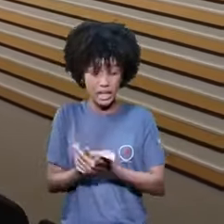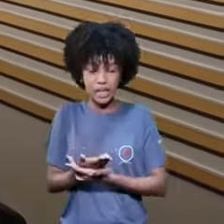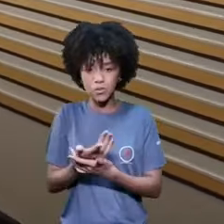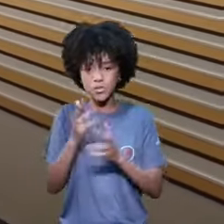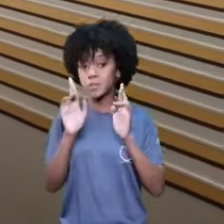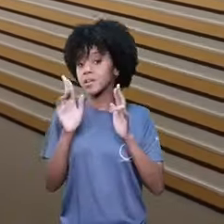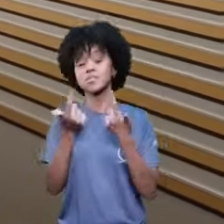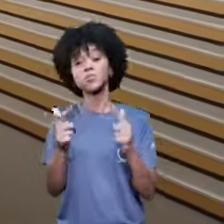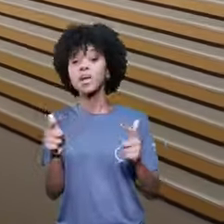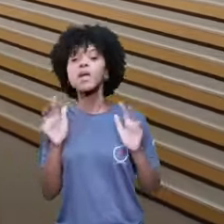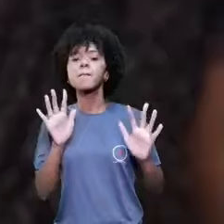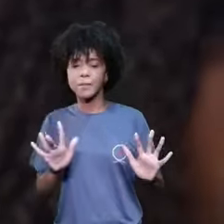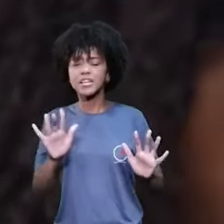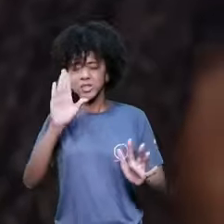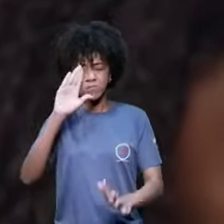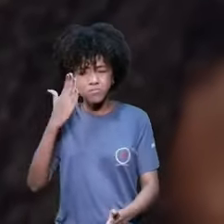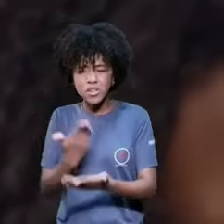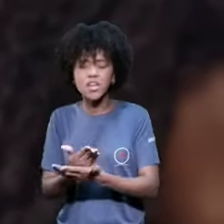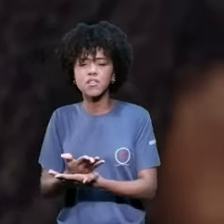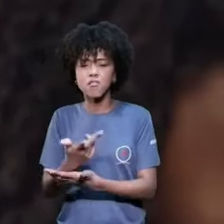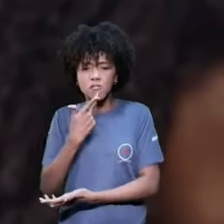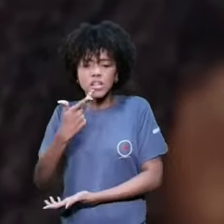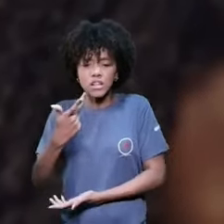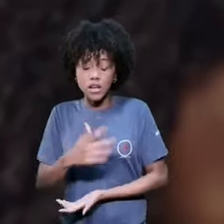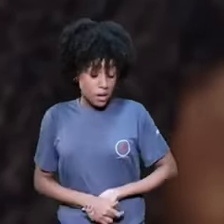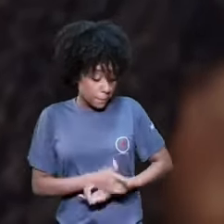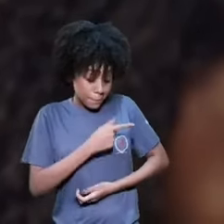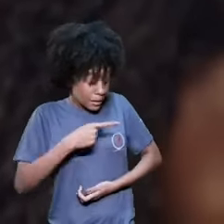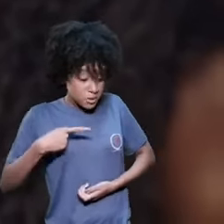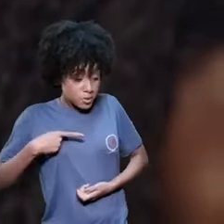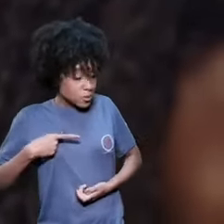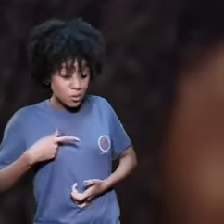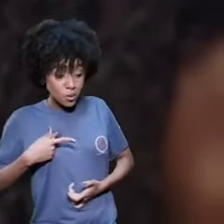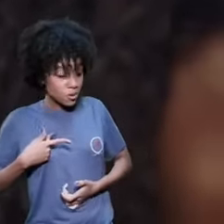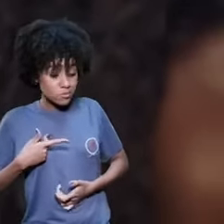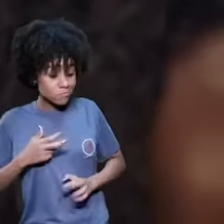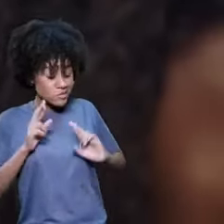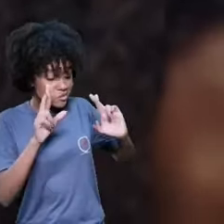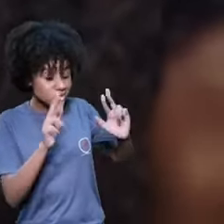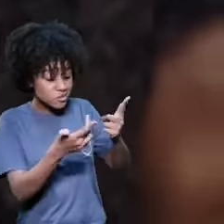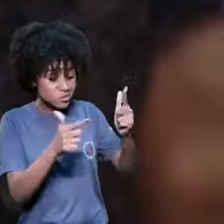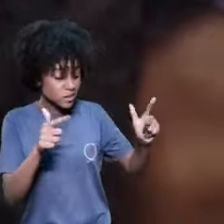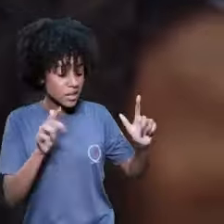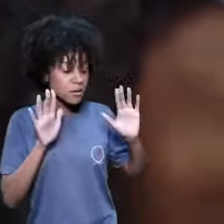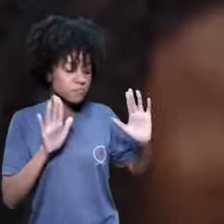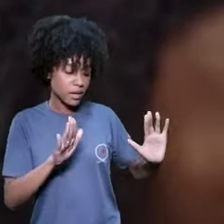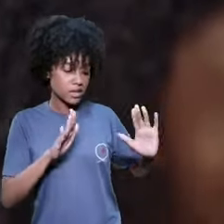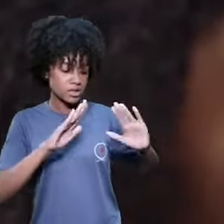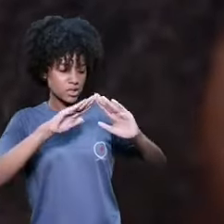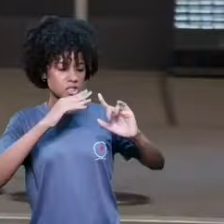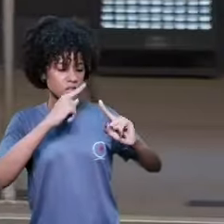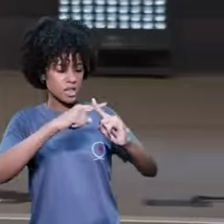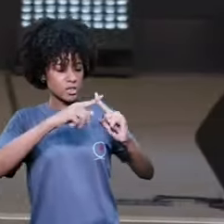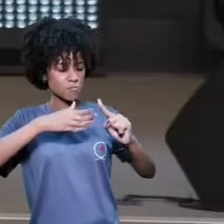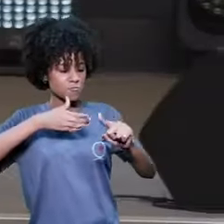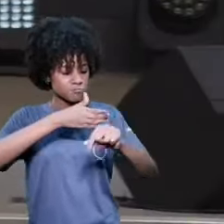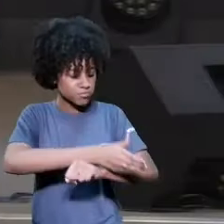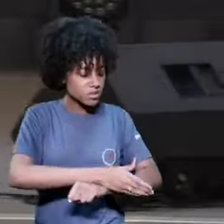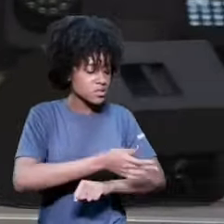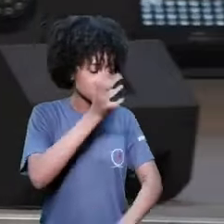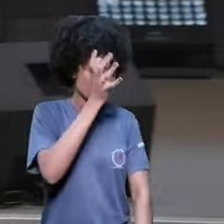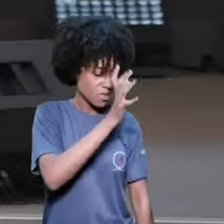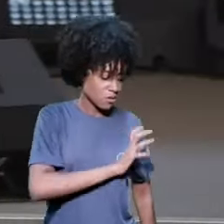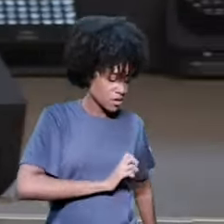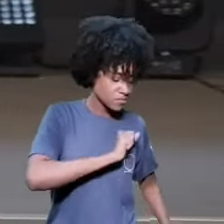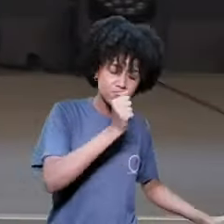esperança, aqueles que estão dizendo: pastor, eu não vejo luz no fim do túnel, mas eu entro por essas portas e dou